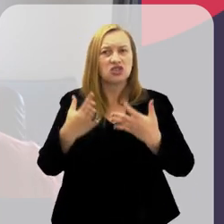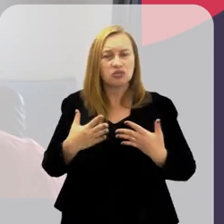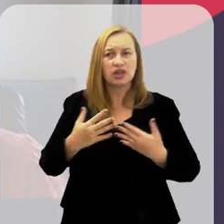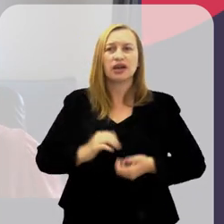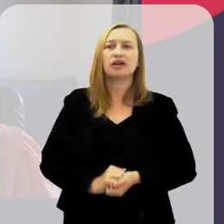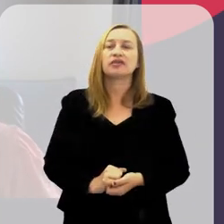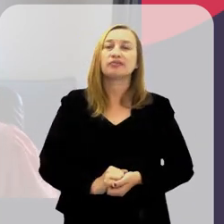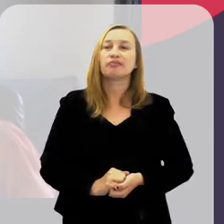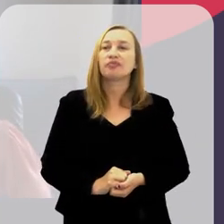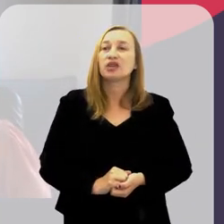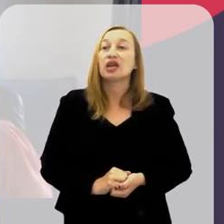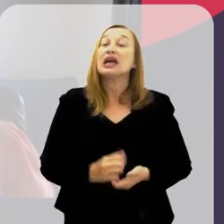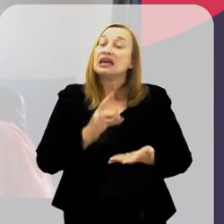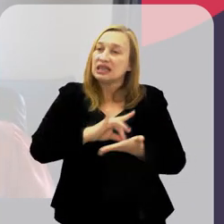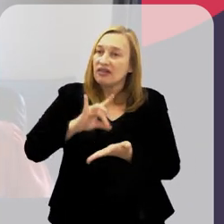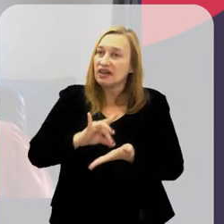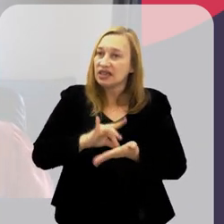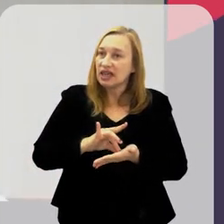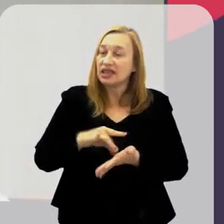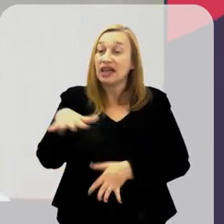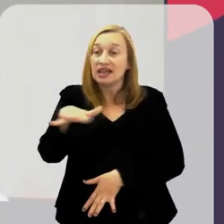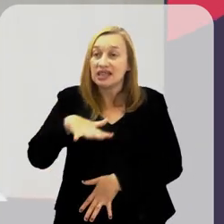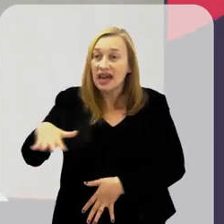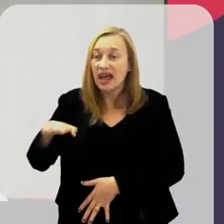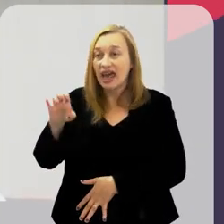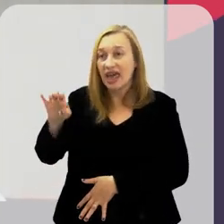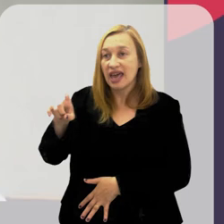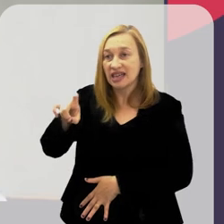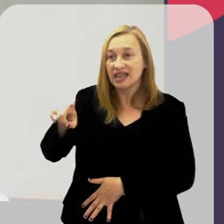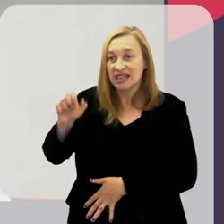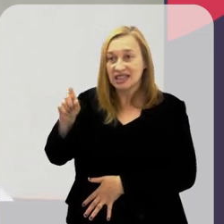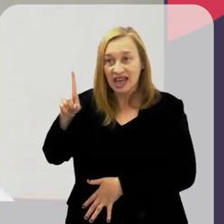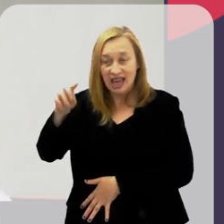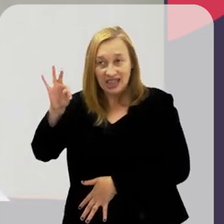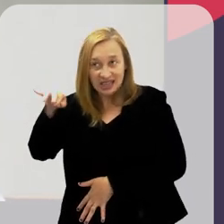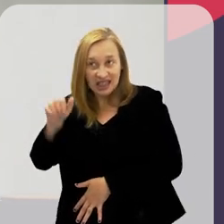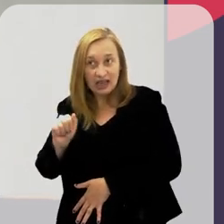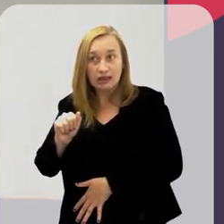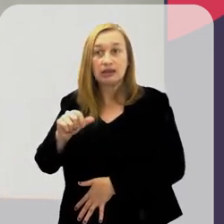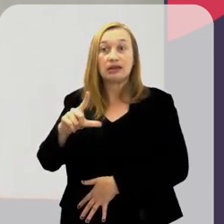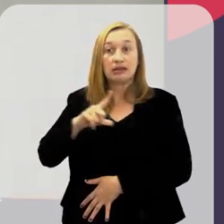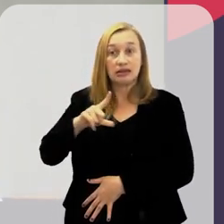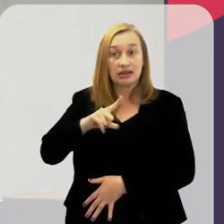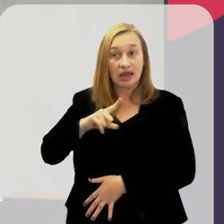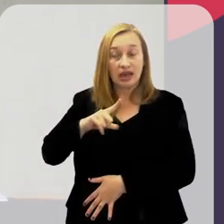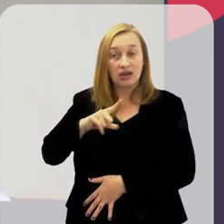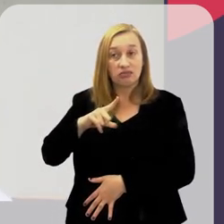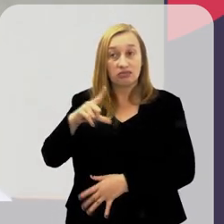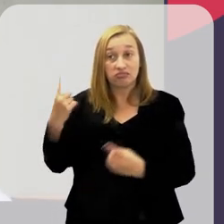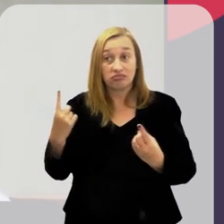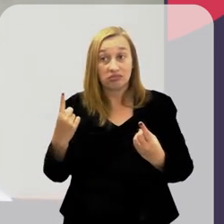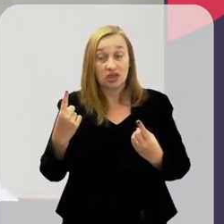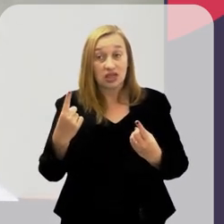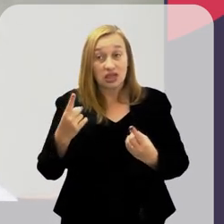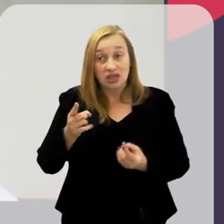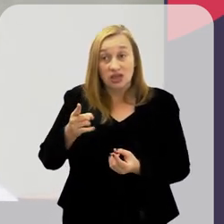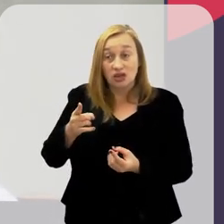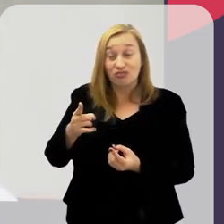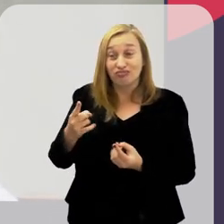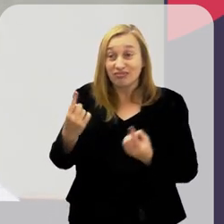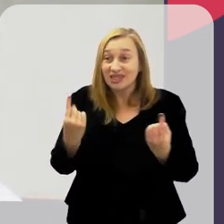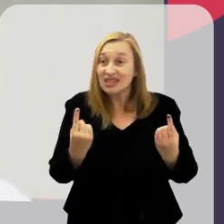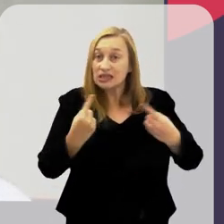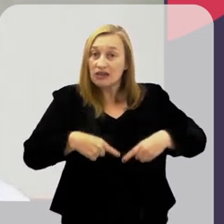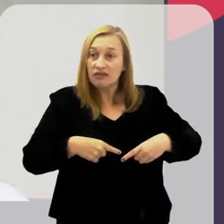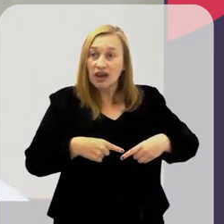que que você pode falar sobre isso? Então, na verdade, as áreas de exatas têm uma esquiva, né?